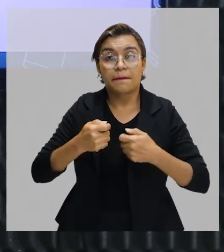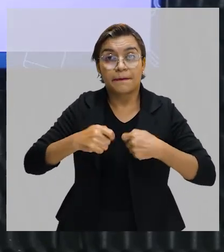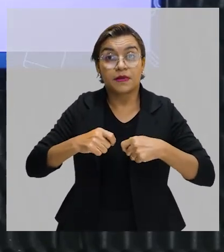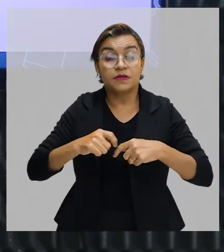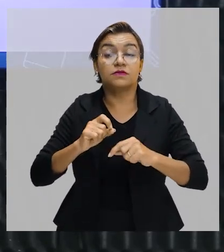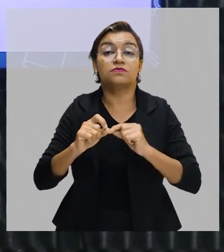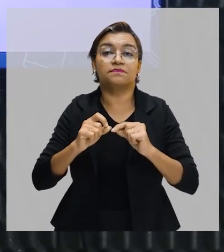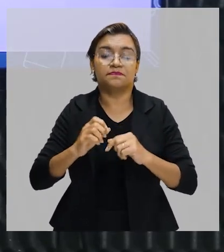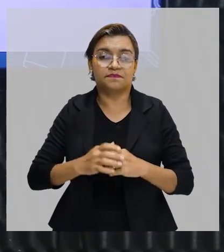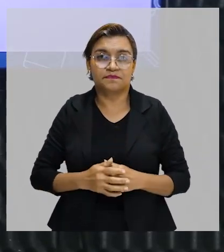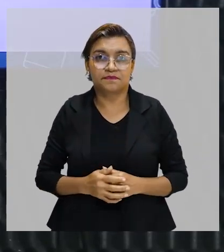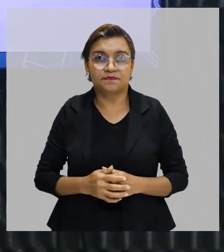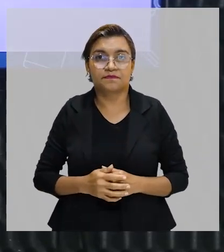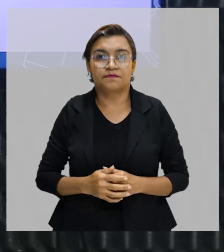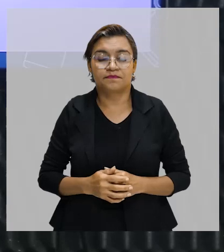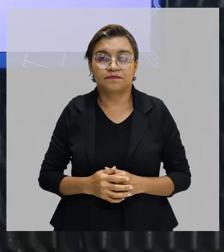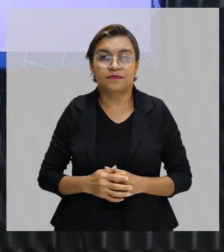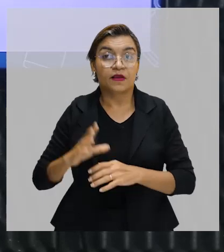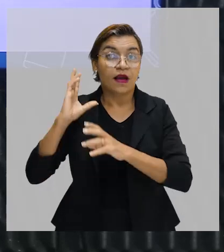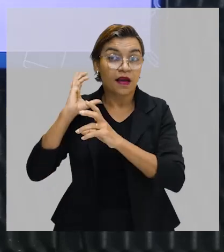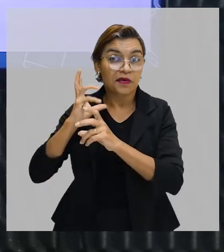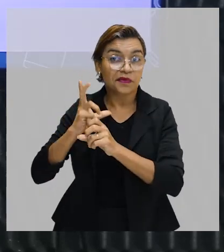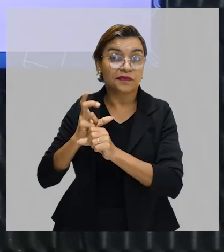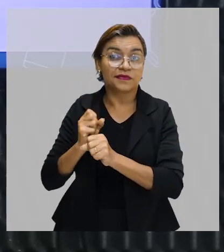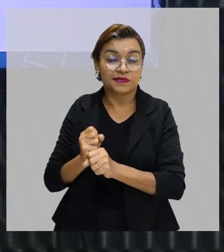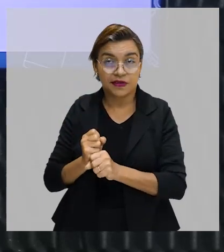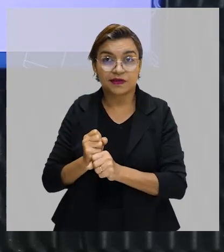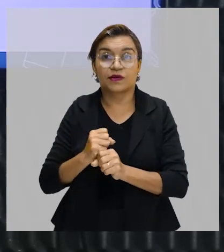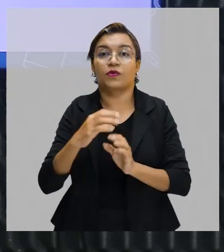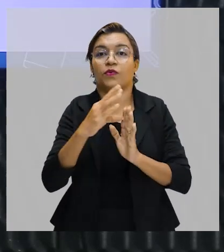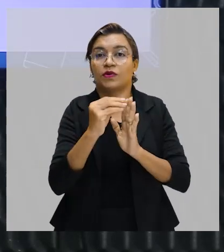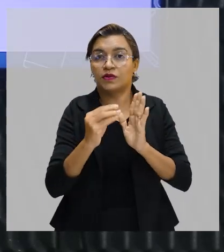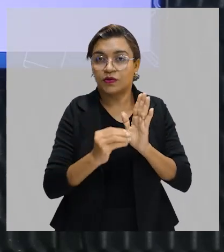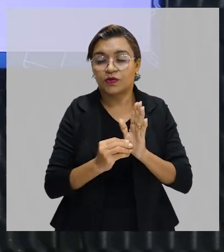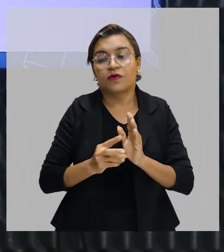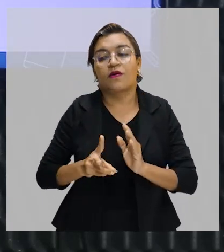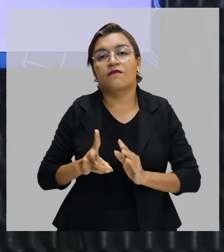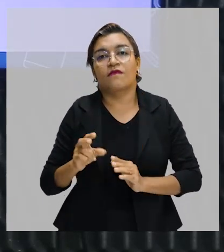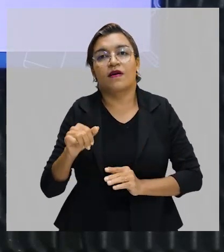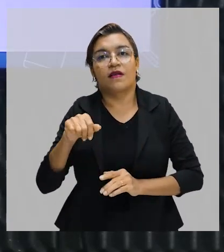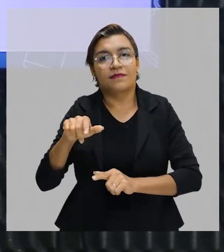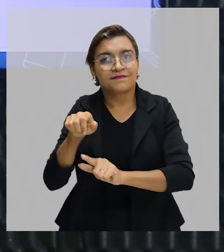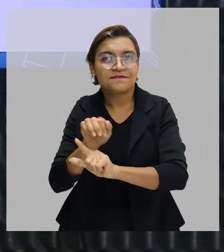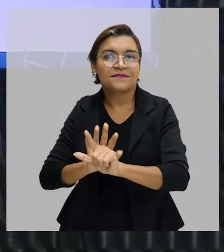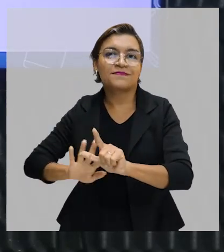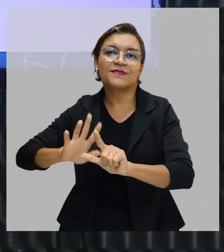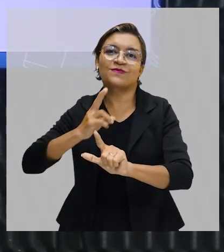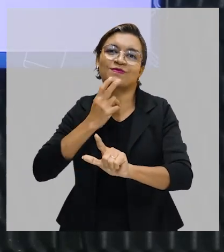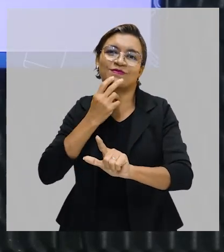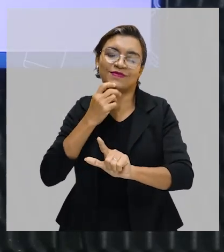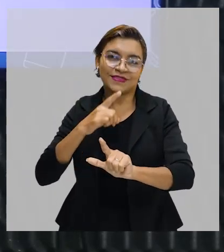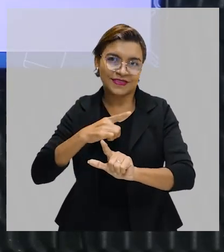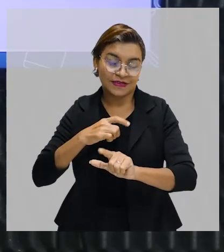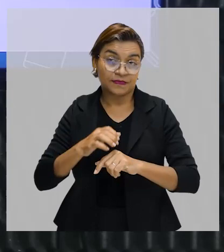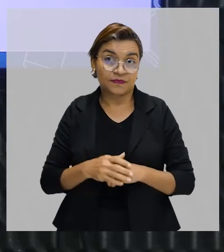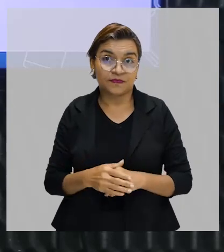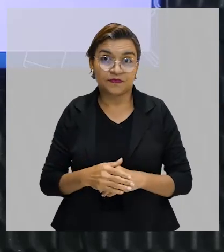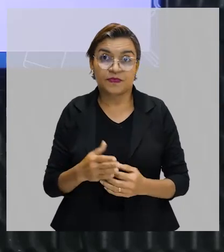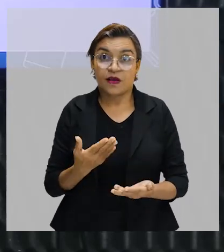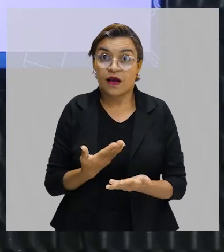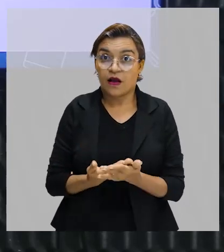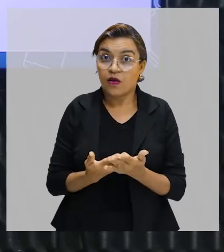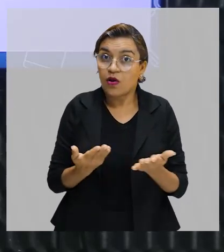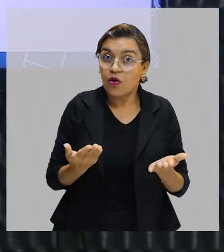precisa fazer sua revisão, lá na plataforma Gonçalves Dias você também encontra, certo? E esta aula de